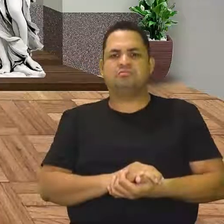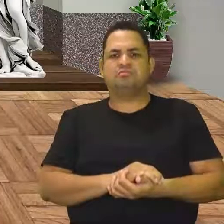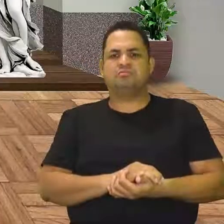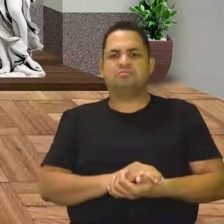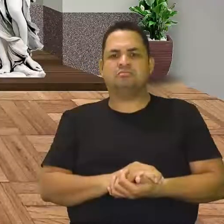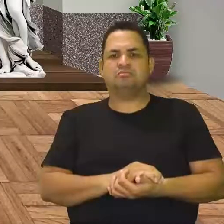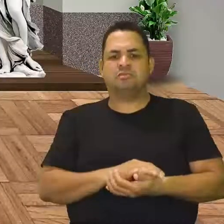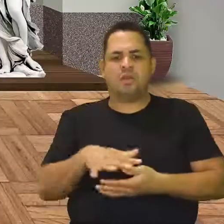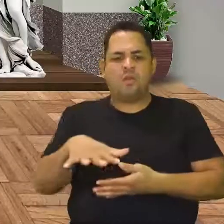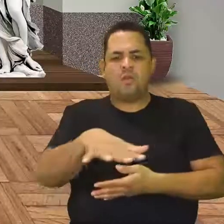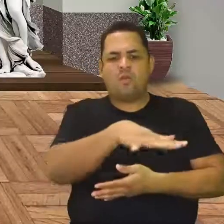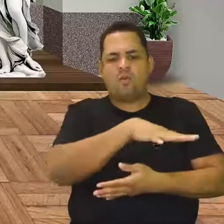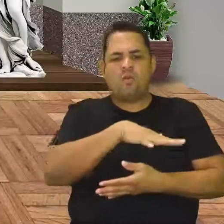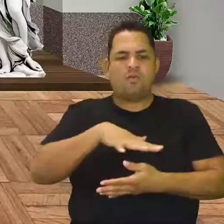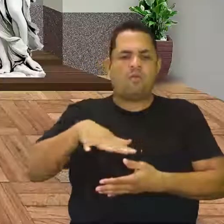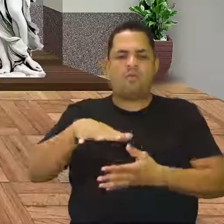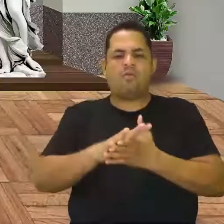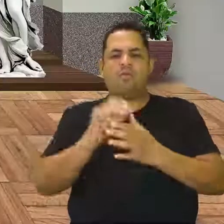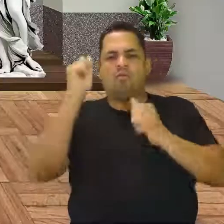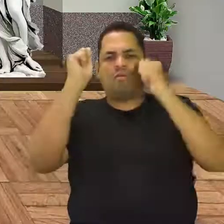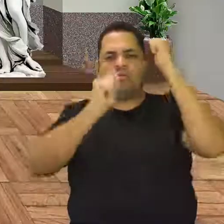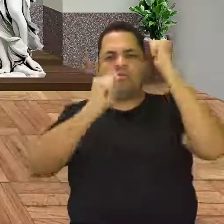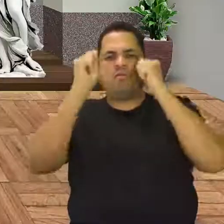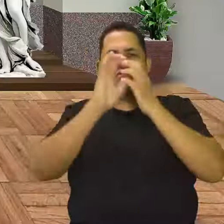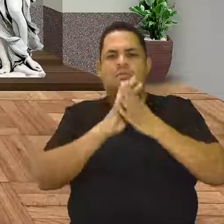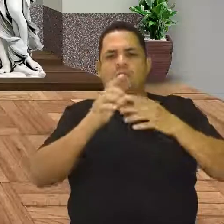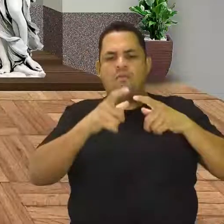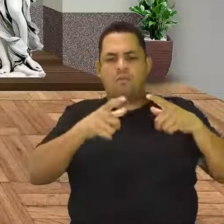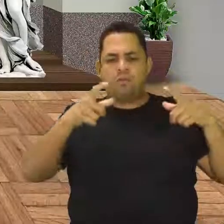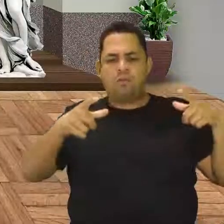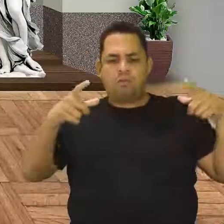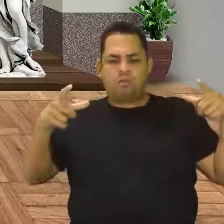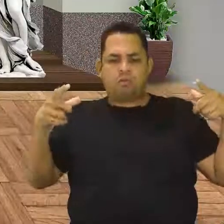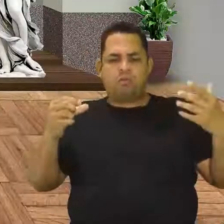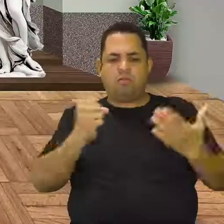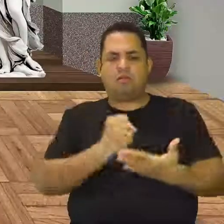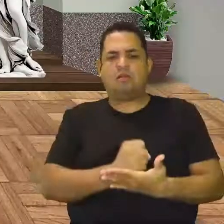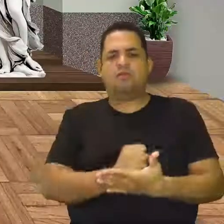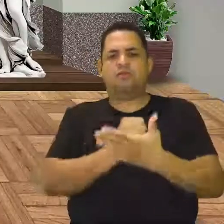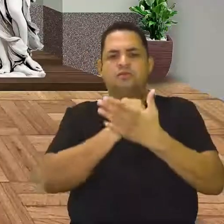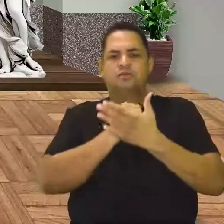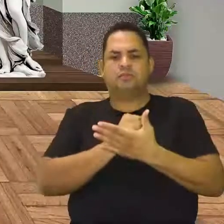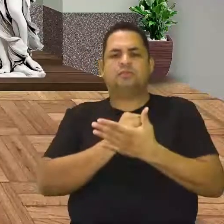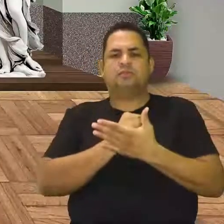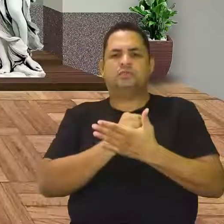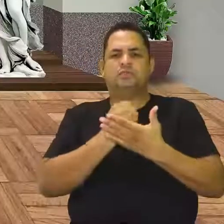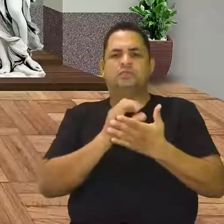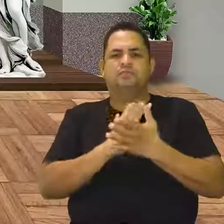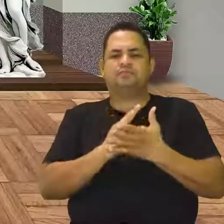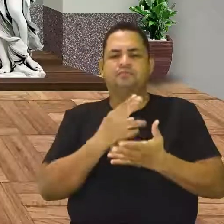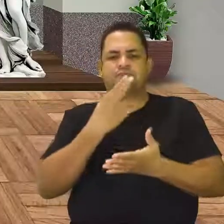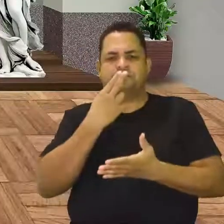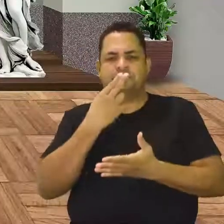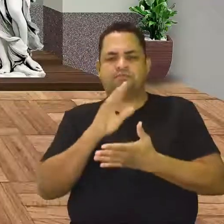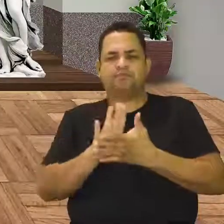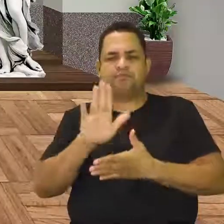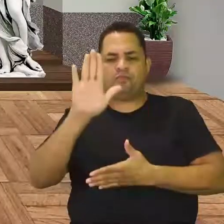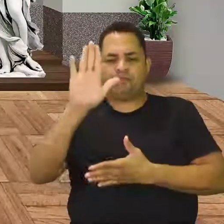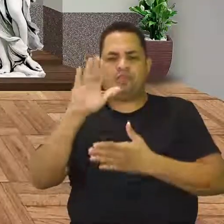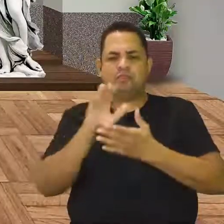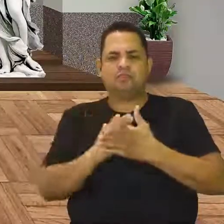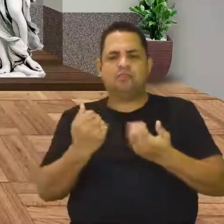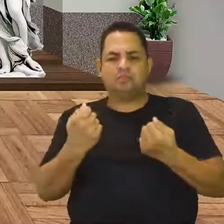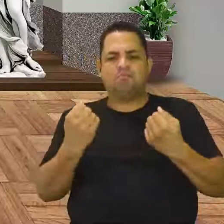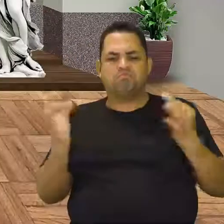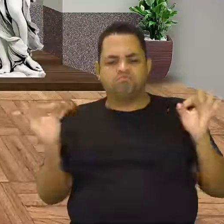pátio industrial da Alemanha começou a ser tão grande, tão favorável, que Hitler já achava que estava pronto